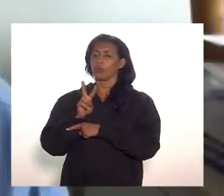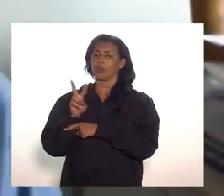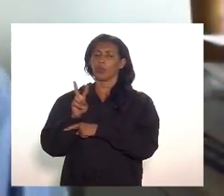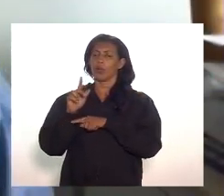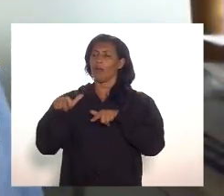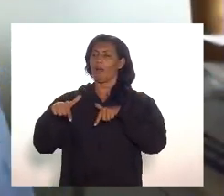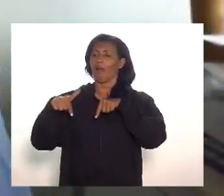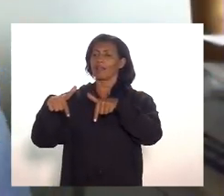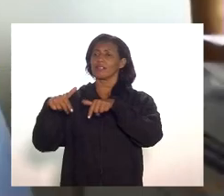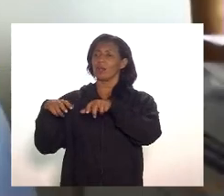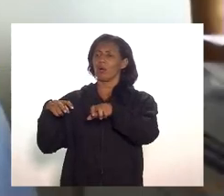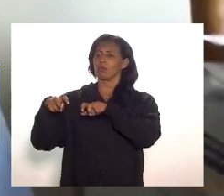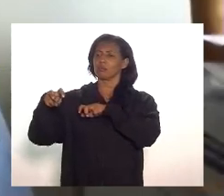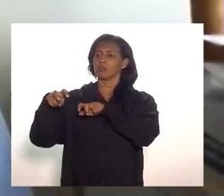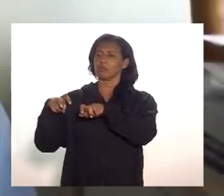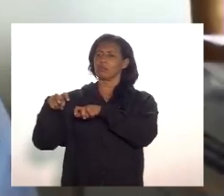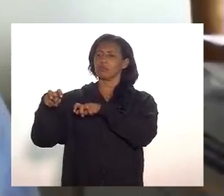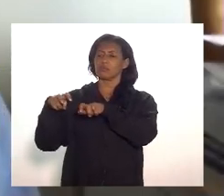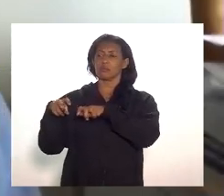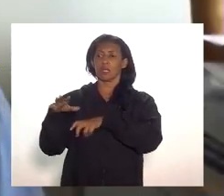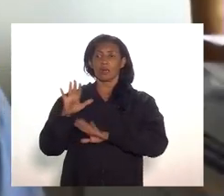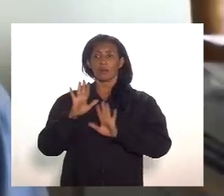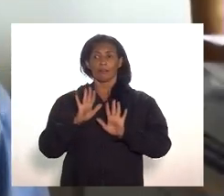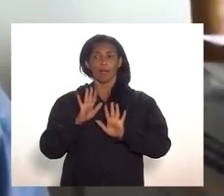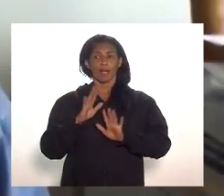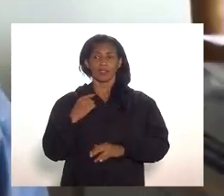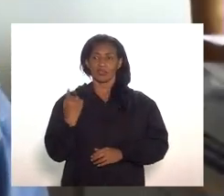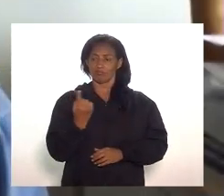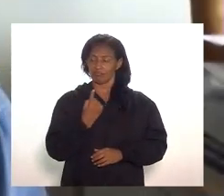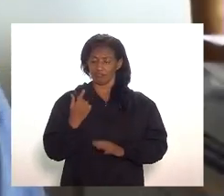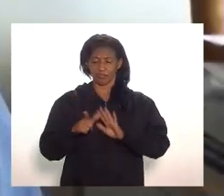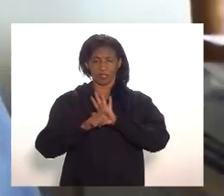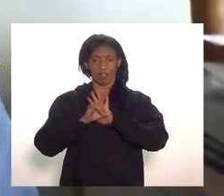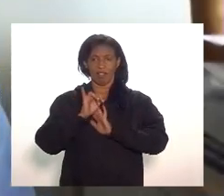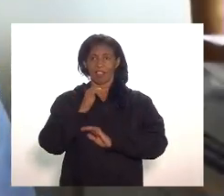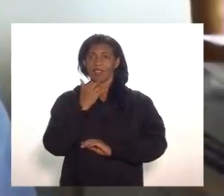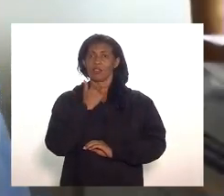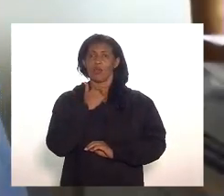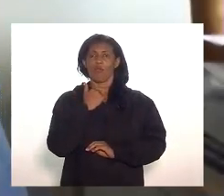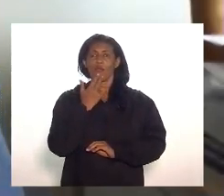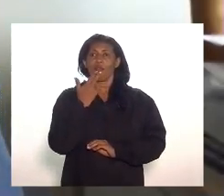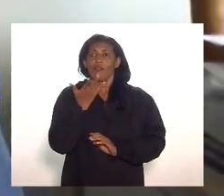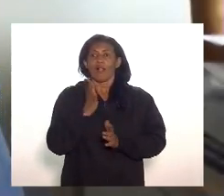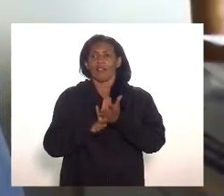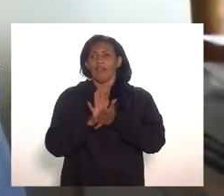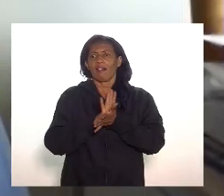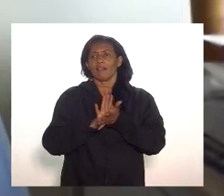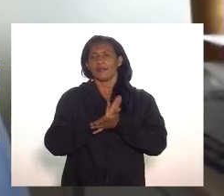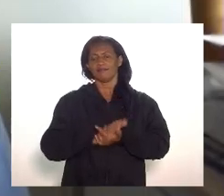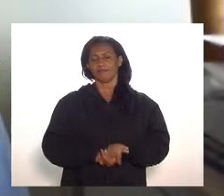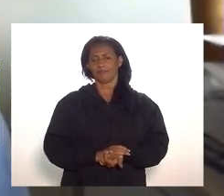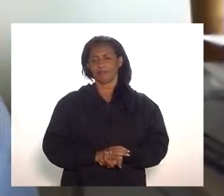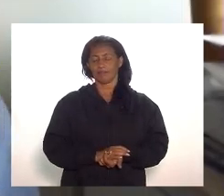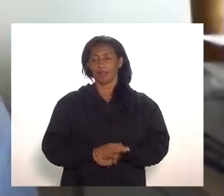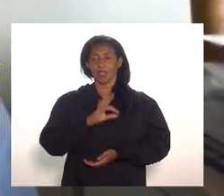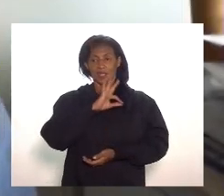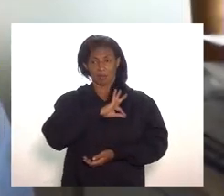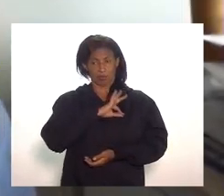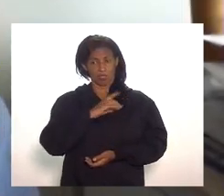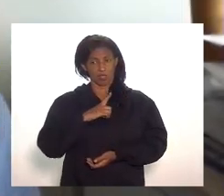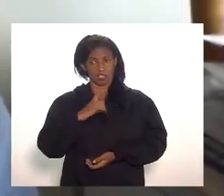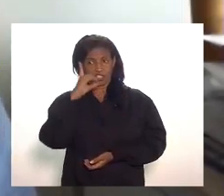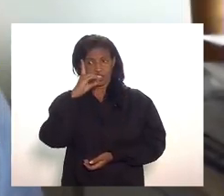do trânsito. Mas a nossa lei não fala disso. E a Polícia Militar ainda tem todo o